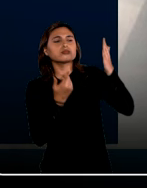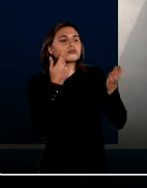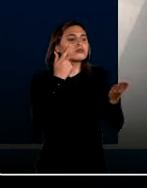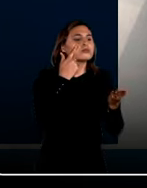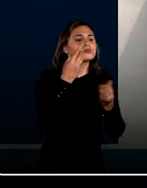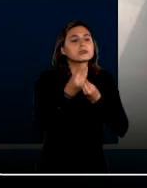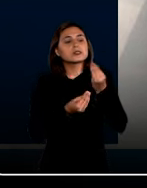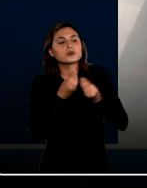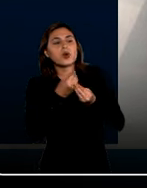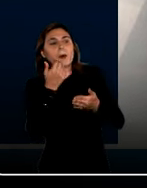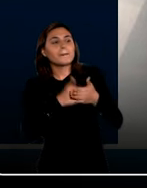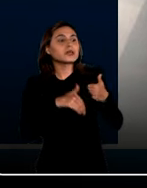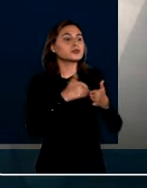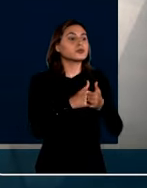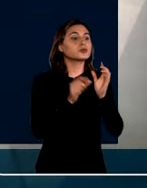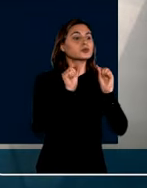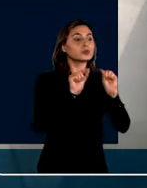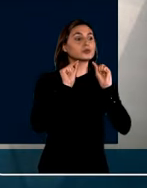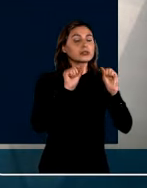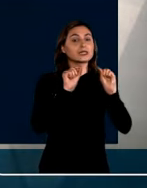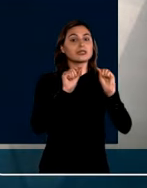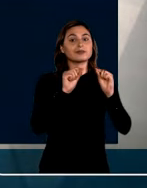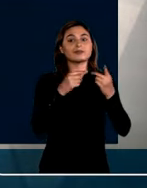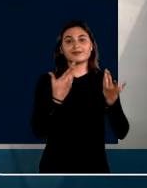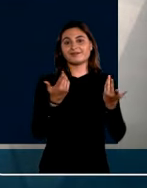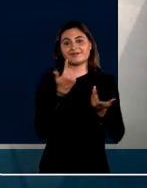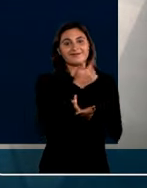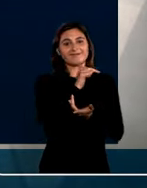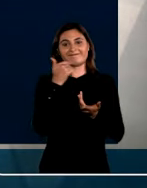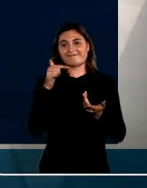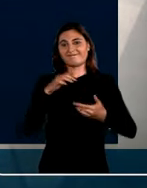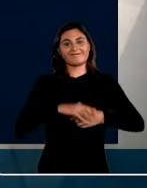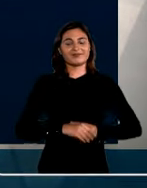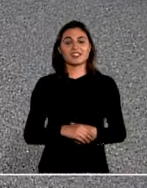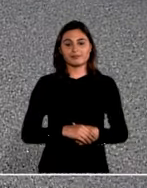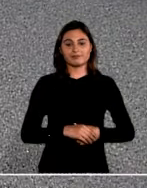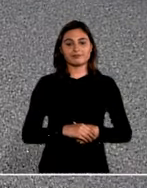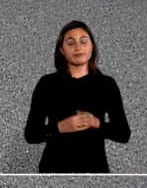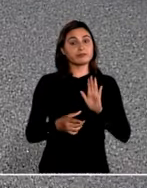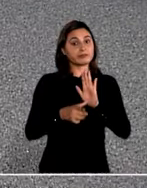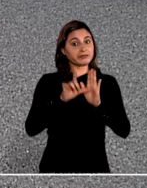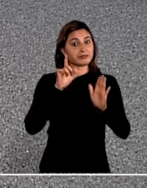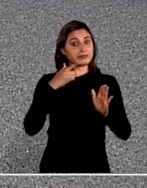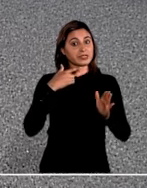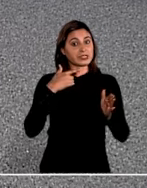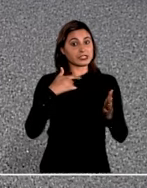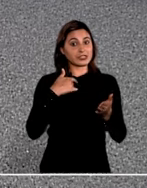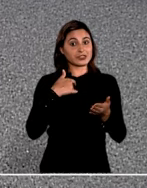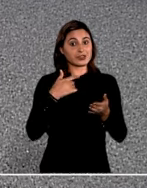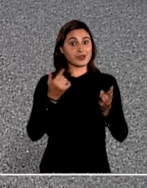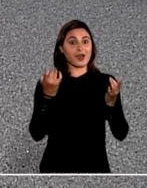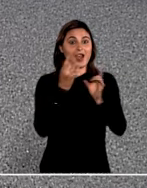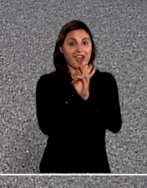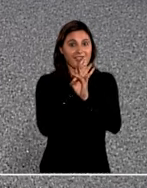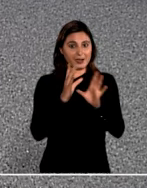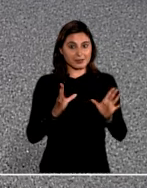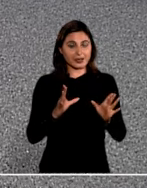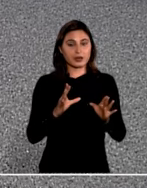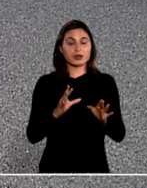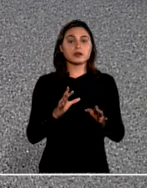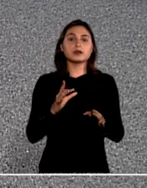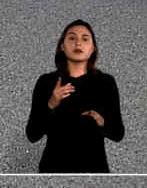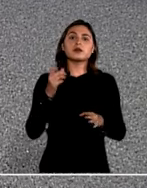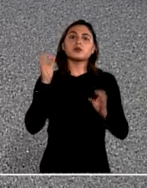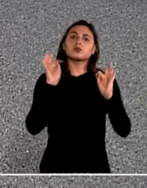indícios da ocorrência do prejuízo extrapatrimonial coletivo e antes de encerrar o programa uma